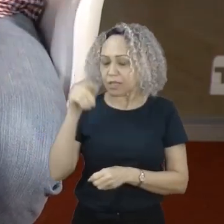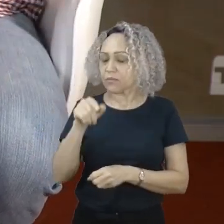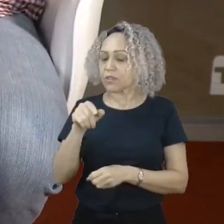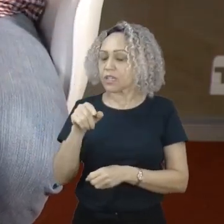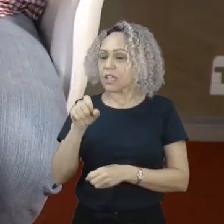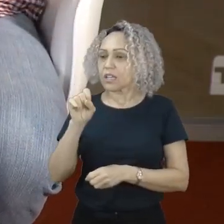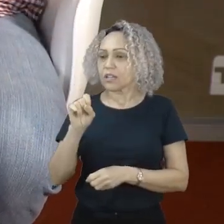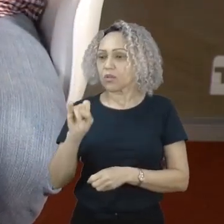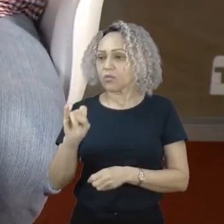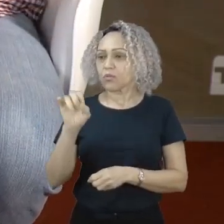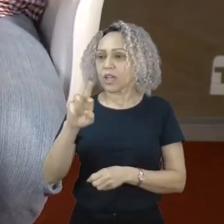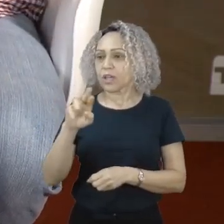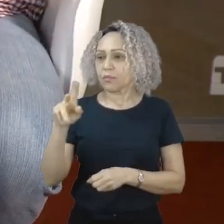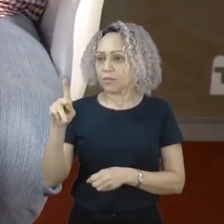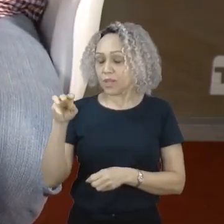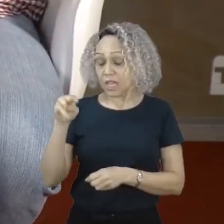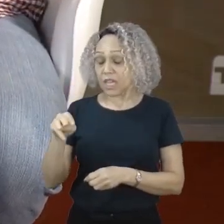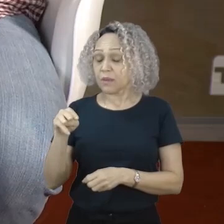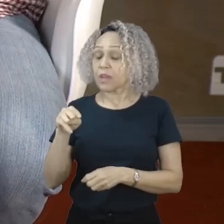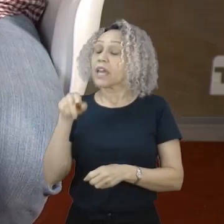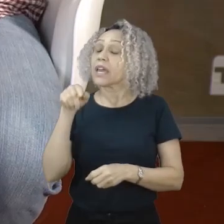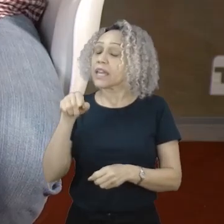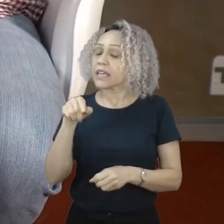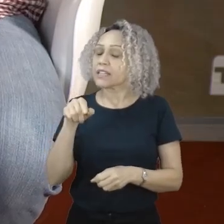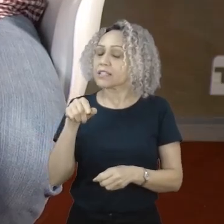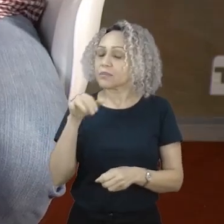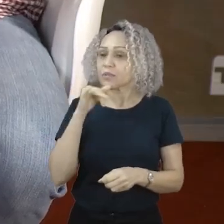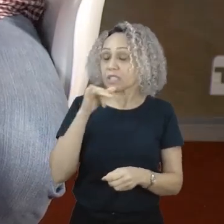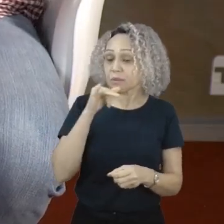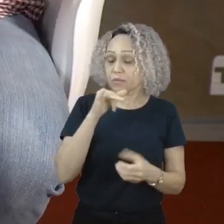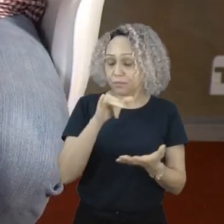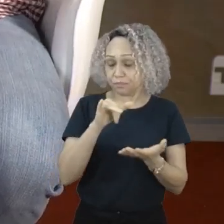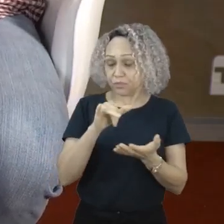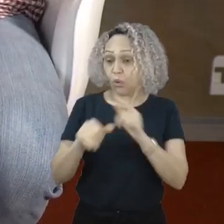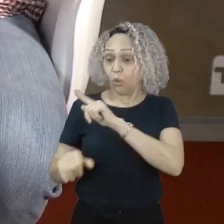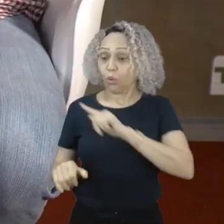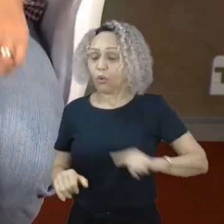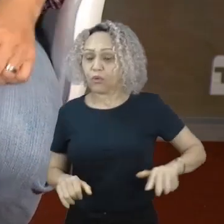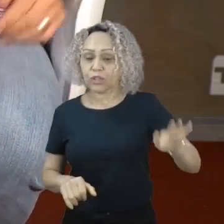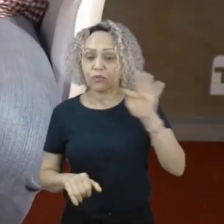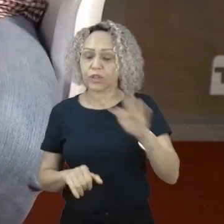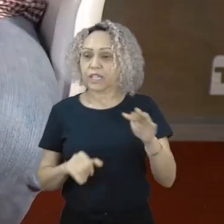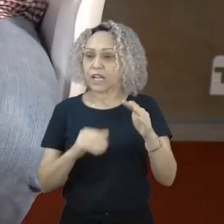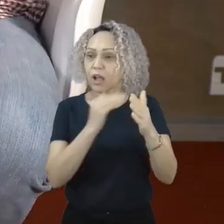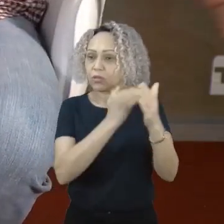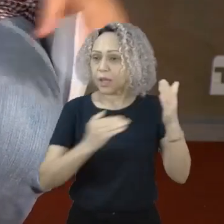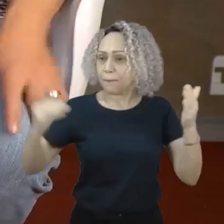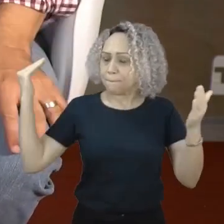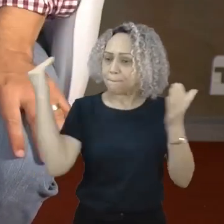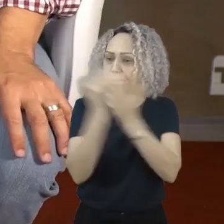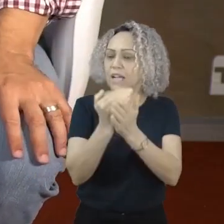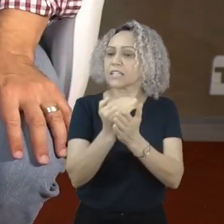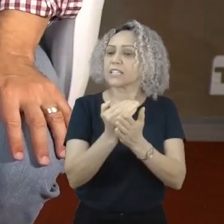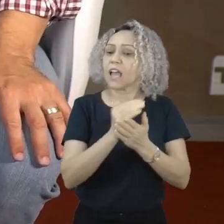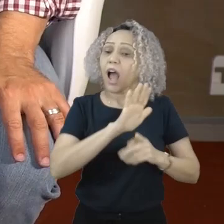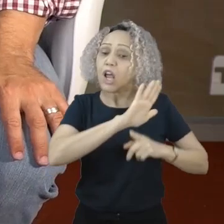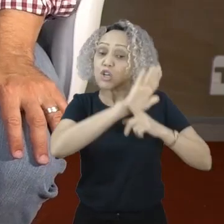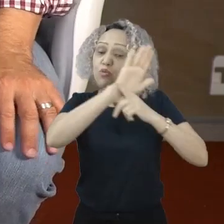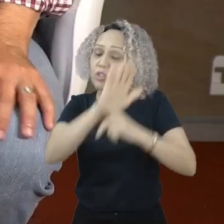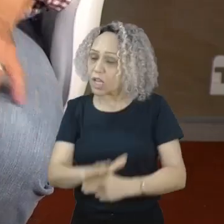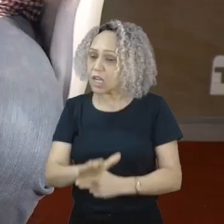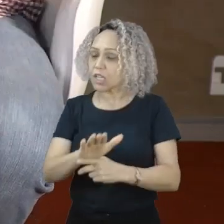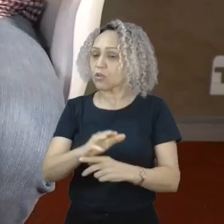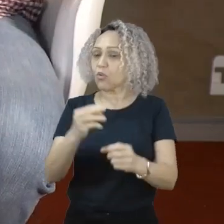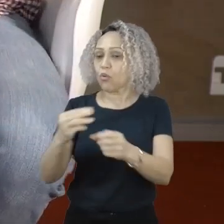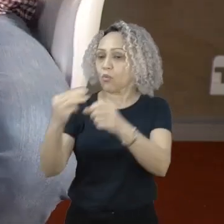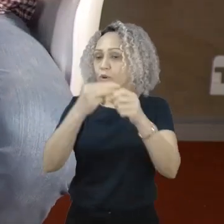município, decorrente por atitudes do governo anterior. O presidente Lula fez uma compensação, aprovamos no Congresso Nacional, pagou agora dia 30 de